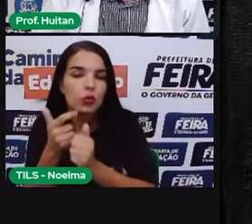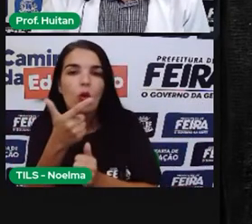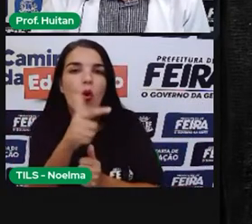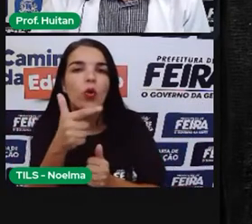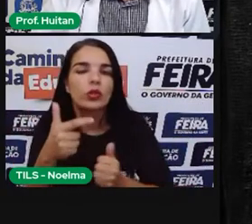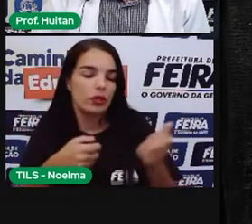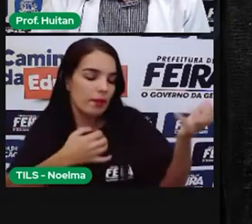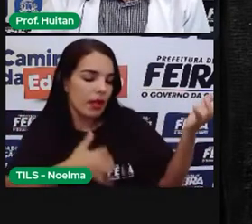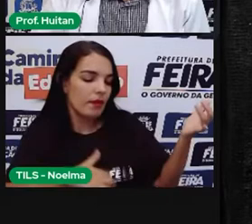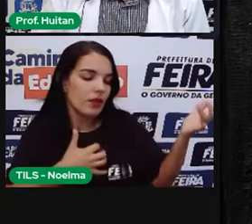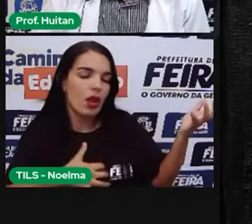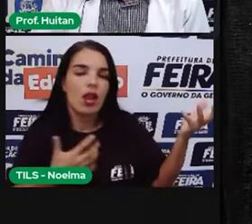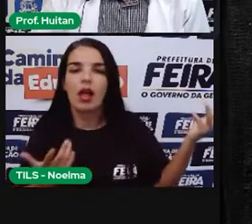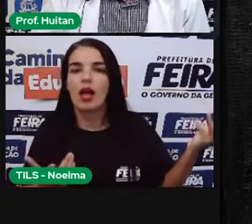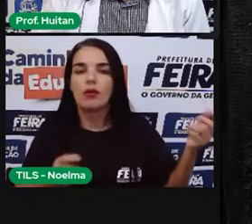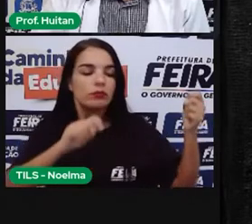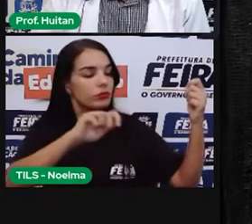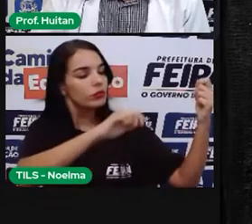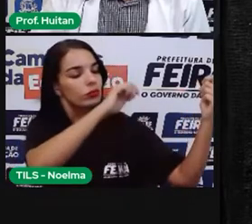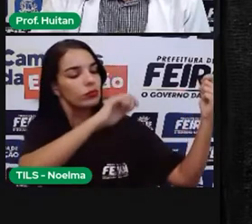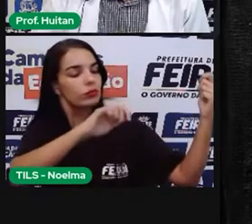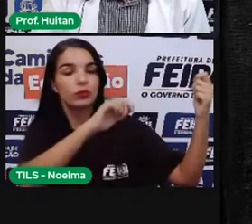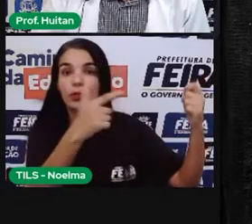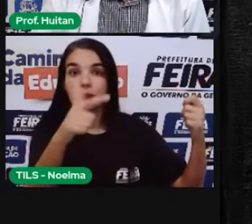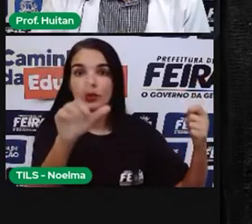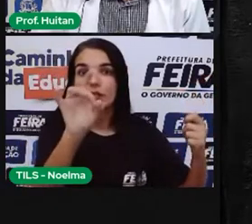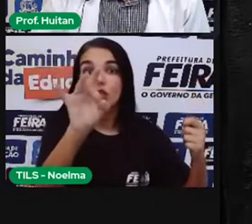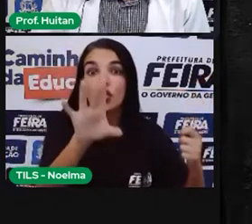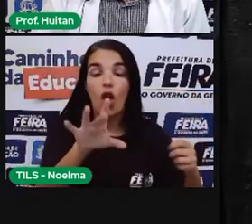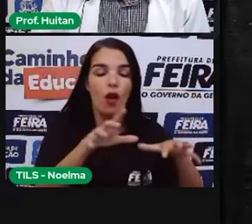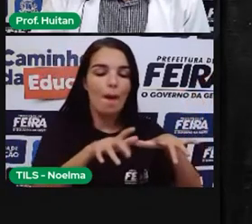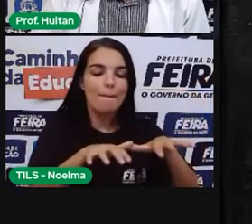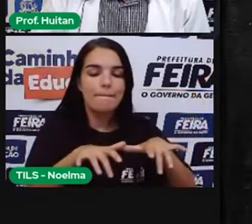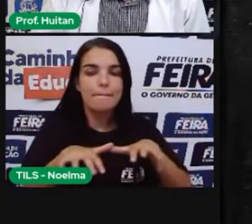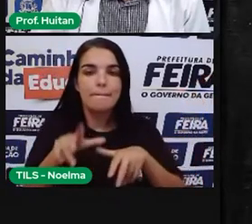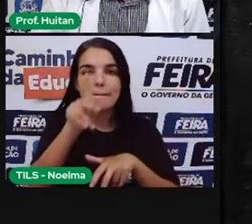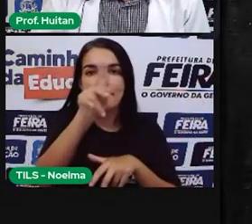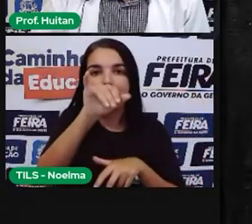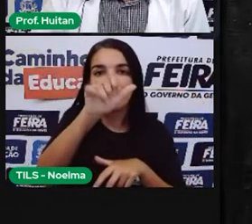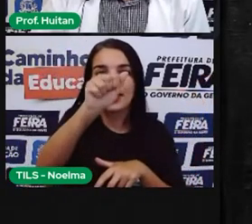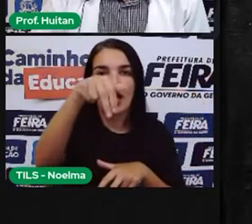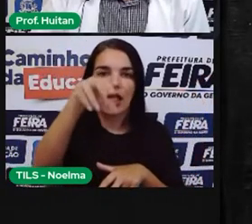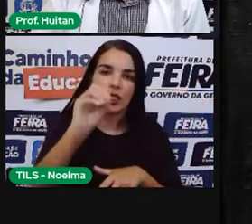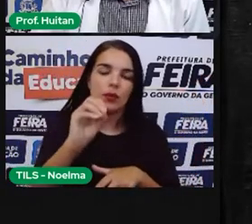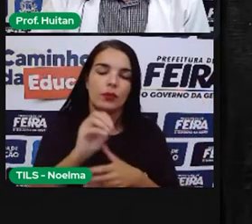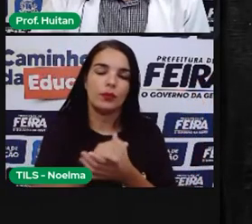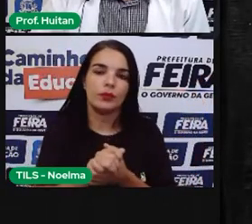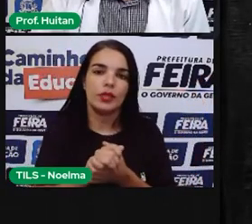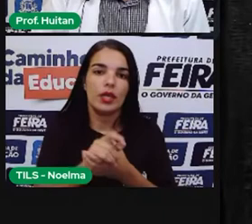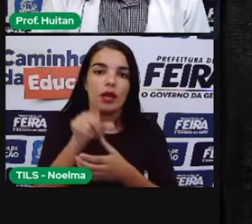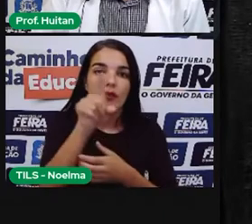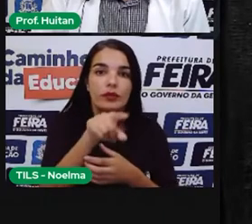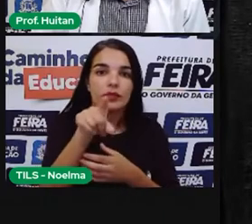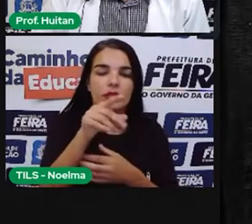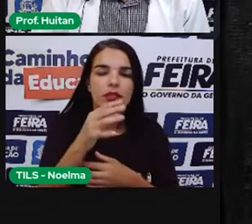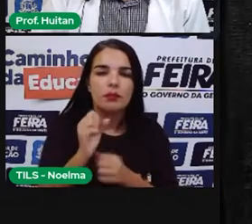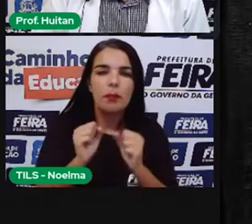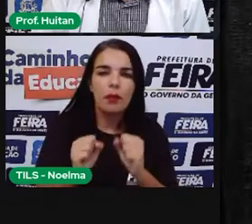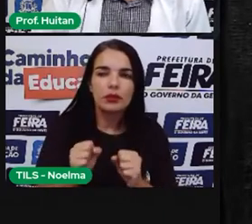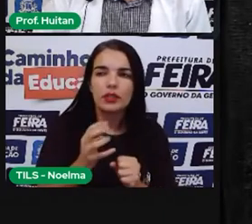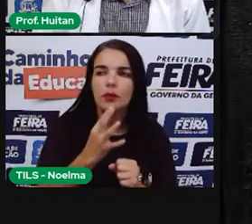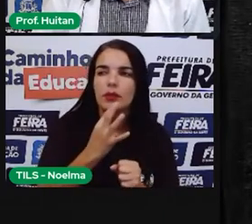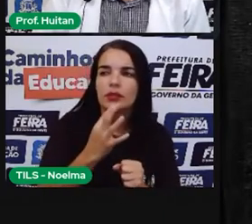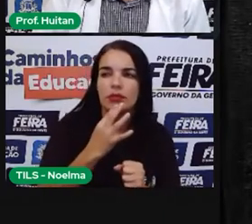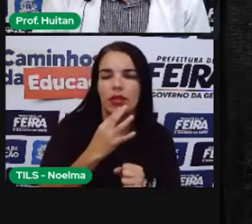instrumentos. Vocês devem conhecer uma música desse autor que sempre passa no final da tarde nas